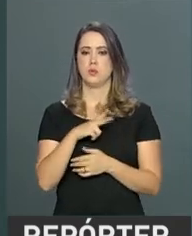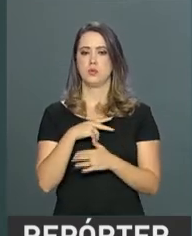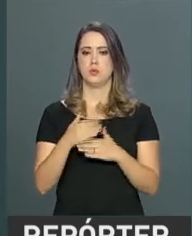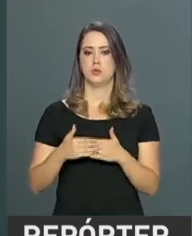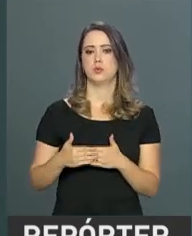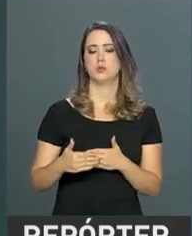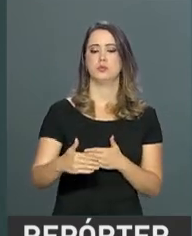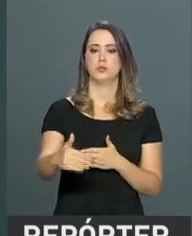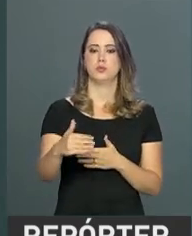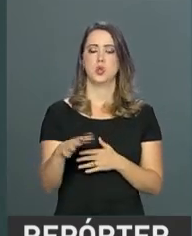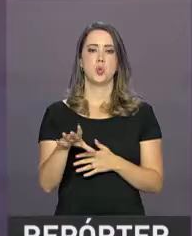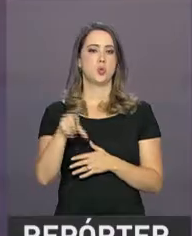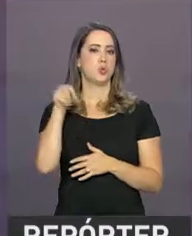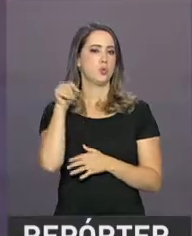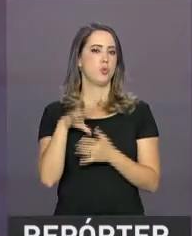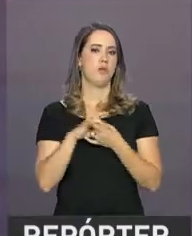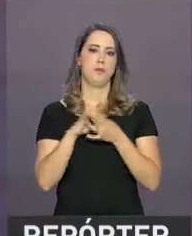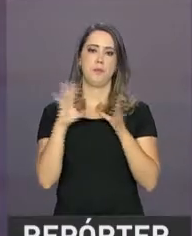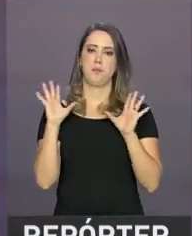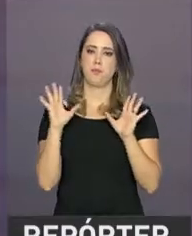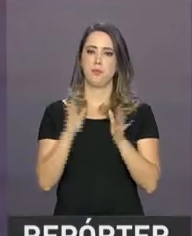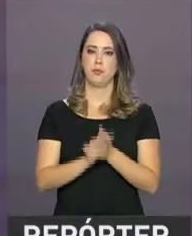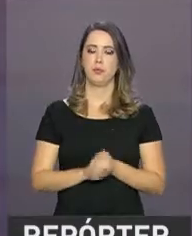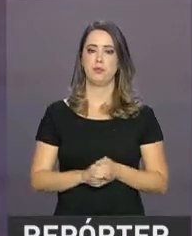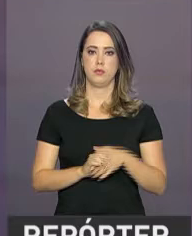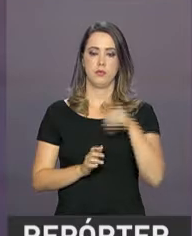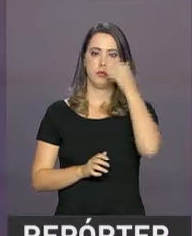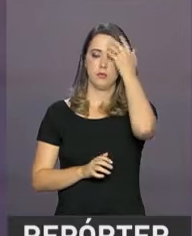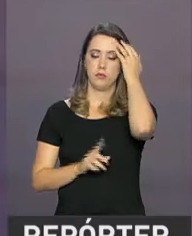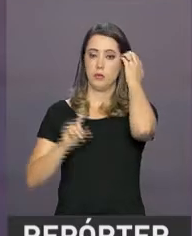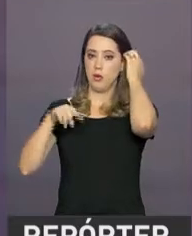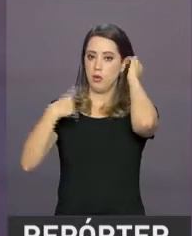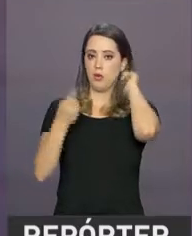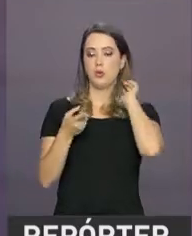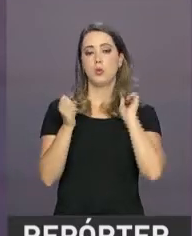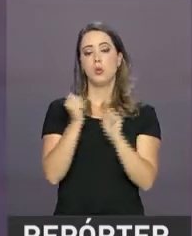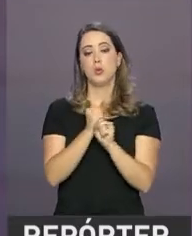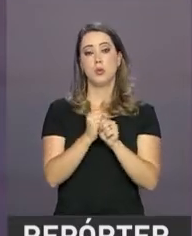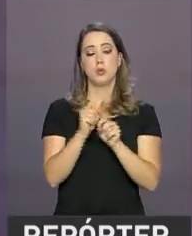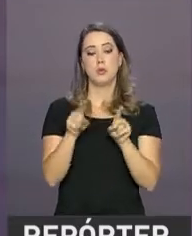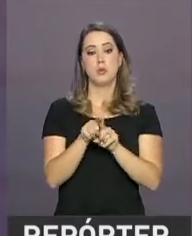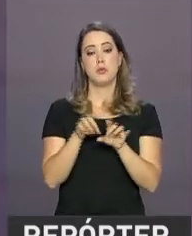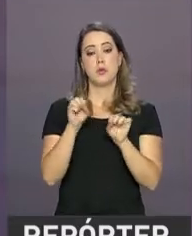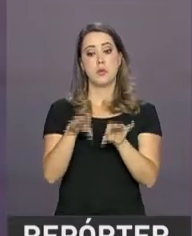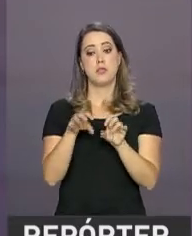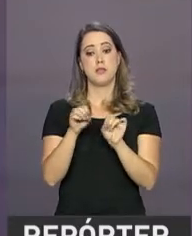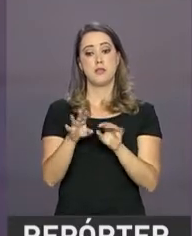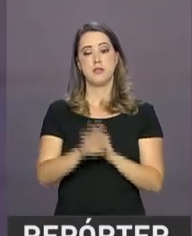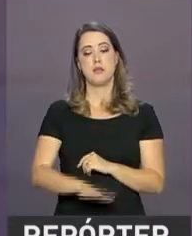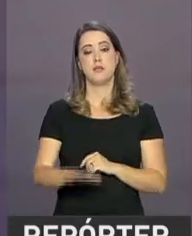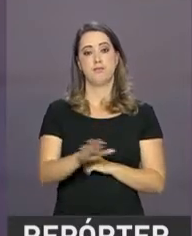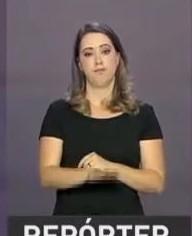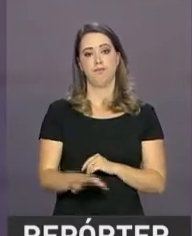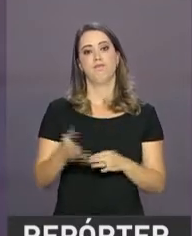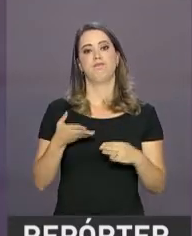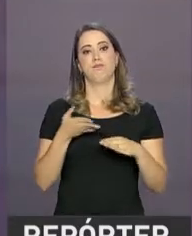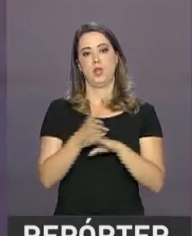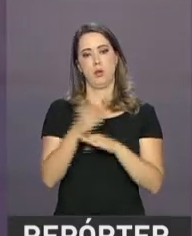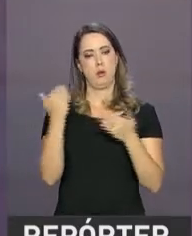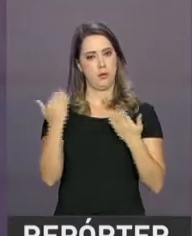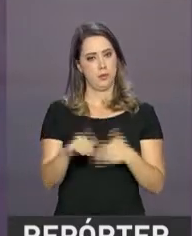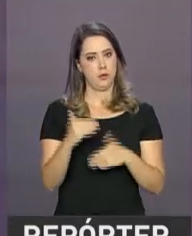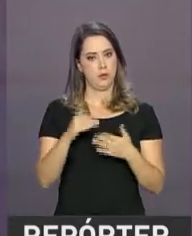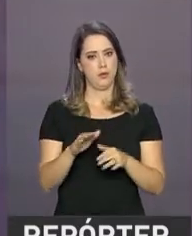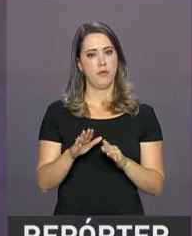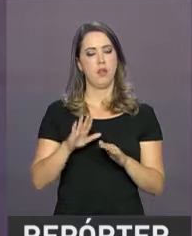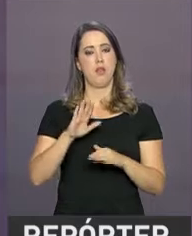continua facultativa outra novidade a partir do ano que vem será a inclusão da educação infantil no saeb os alunos